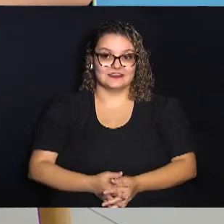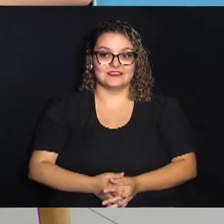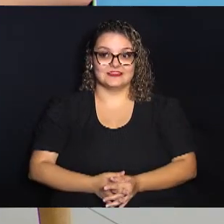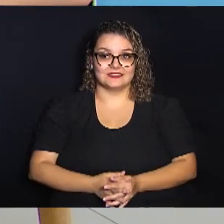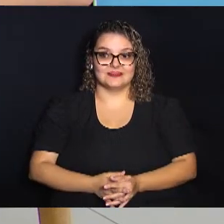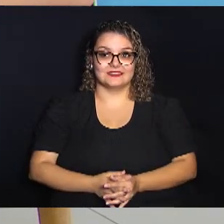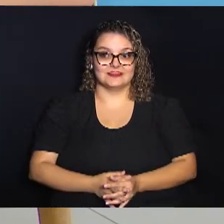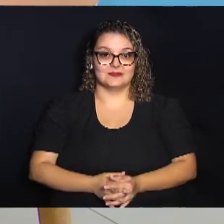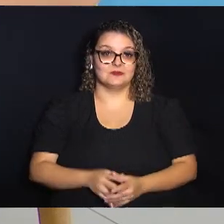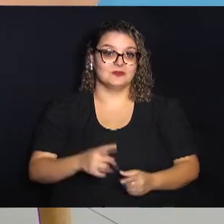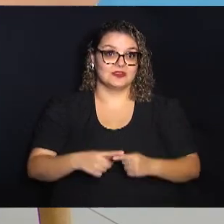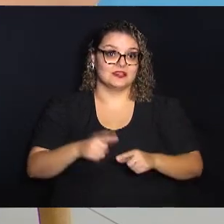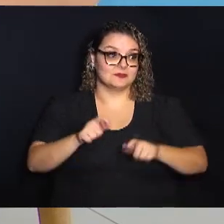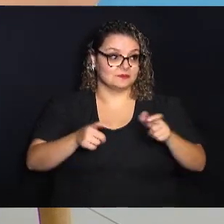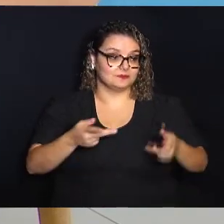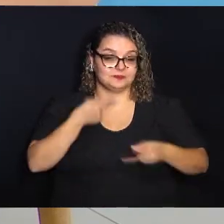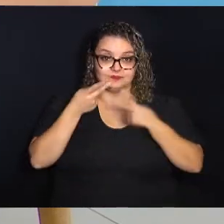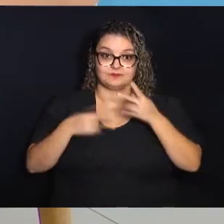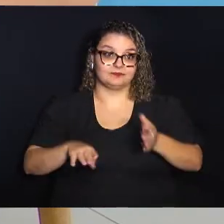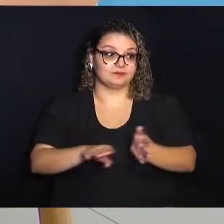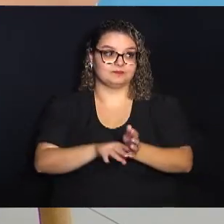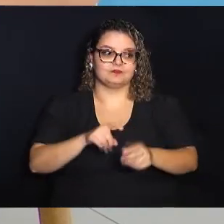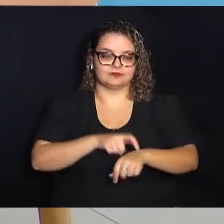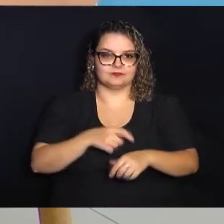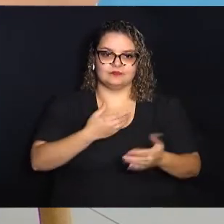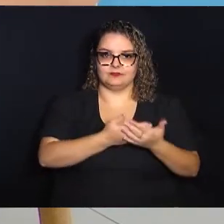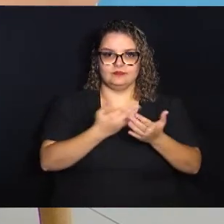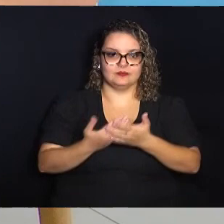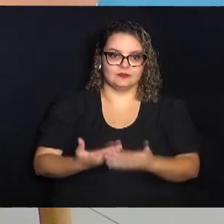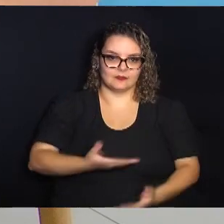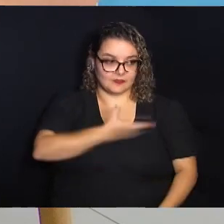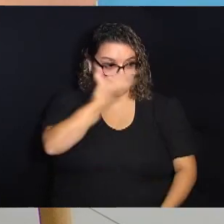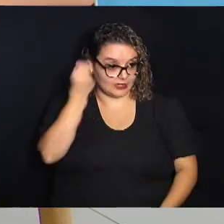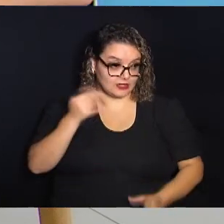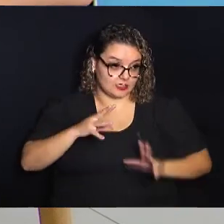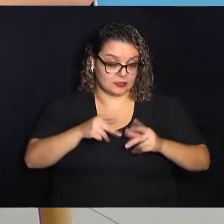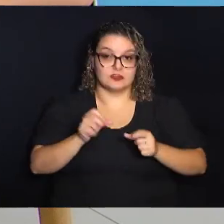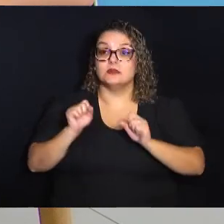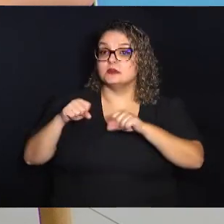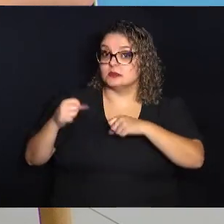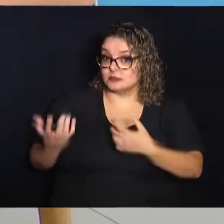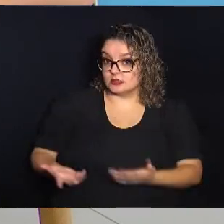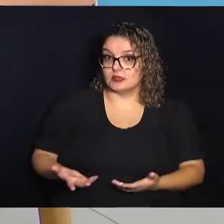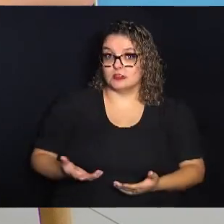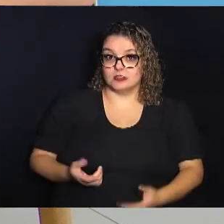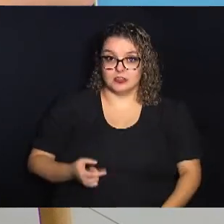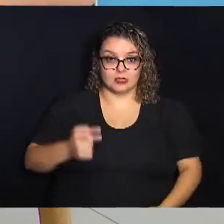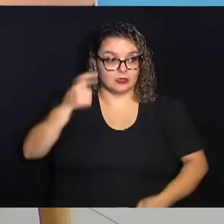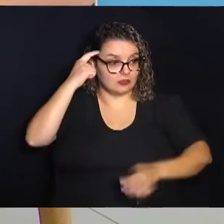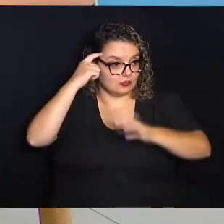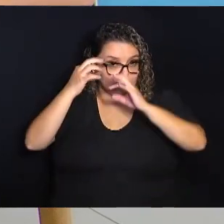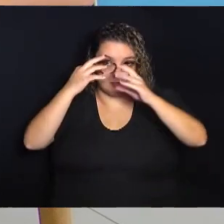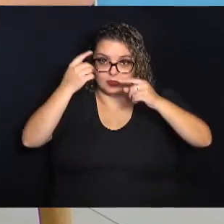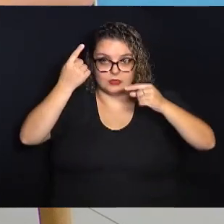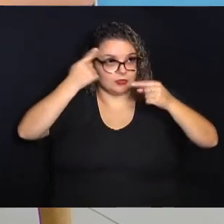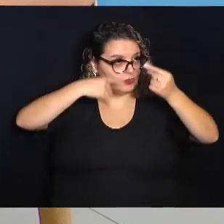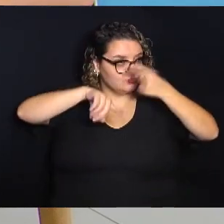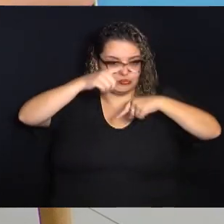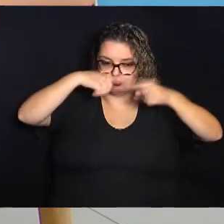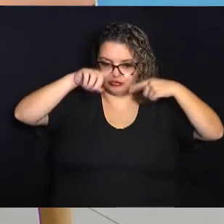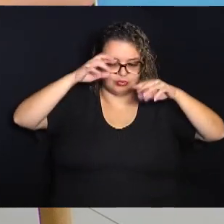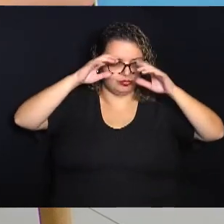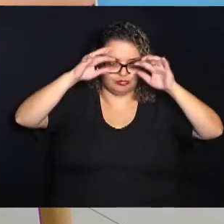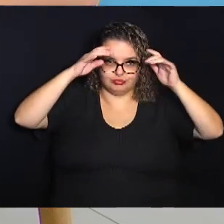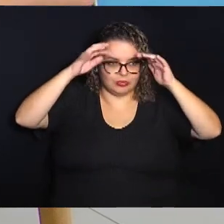né? Porque às vezes as pessoas falam, puxa vida, chegou esse momento, eu vou só estudar e esquece o resto. Aí que a cabeça, não é,